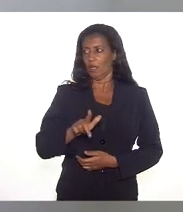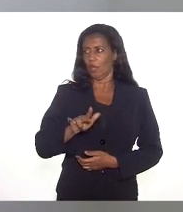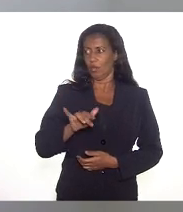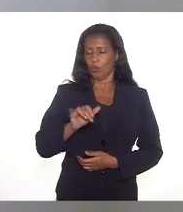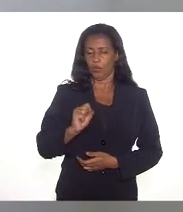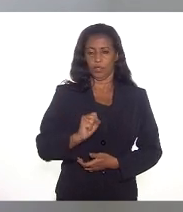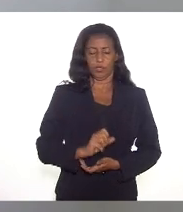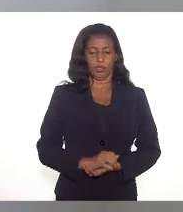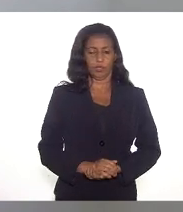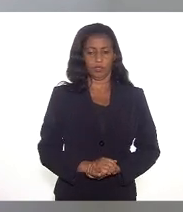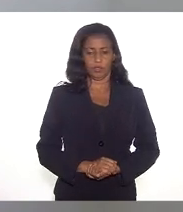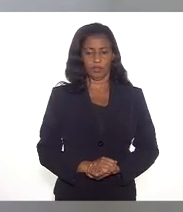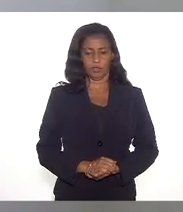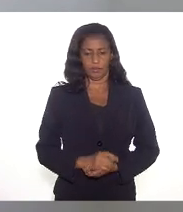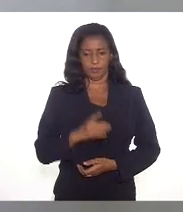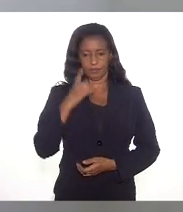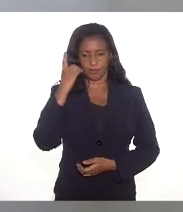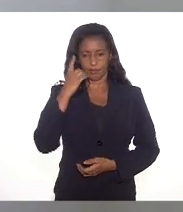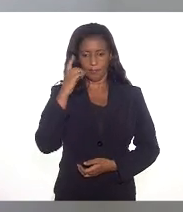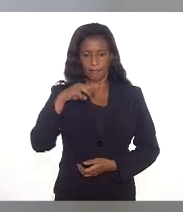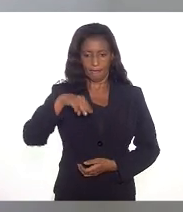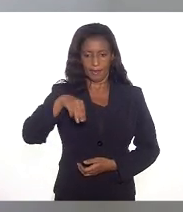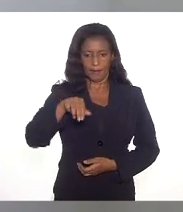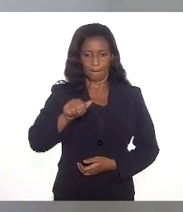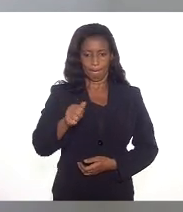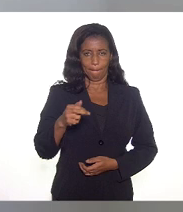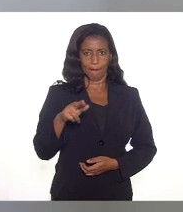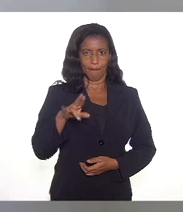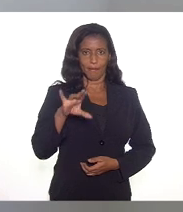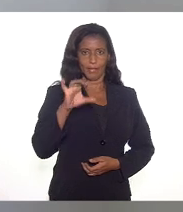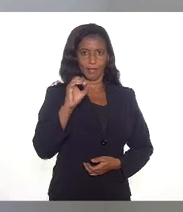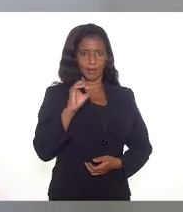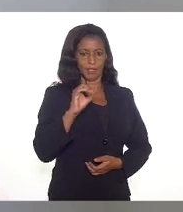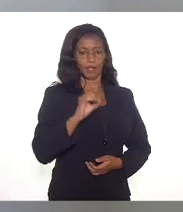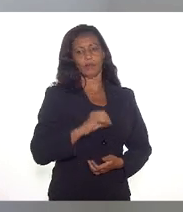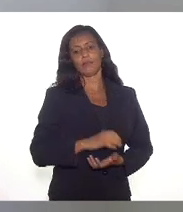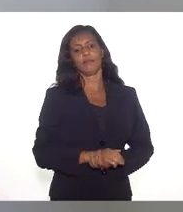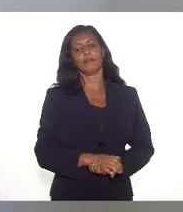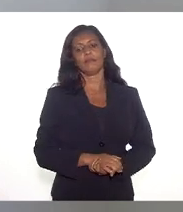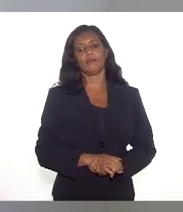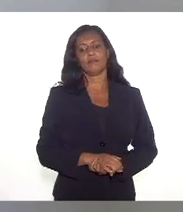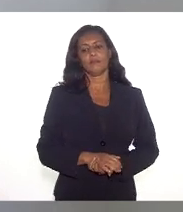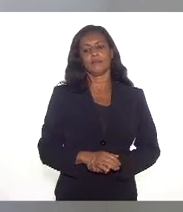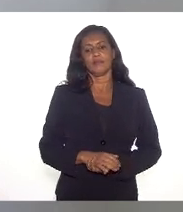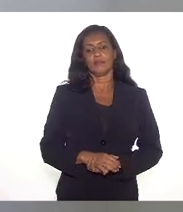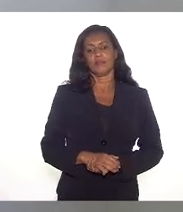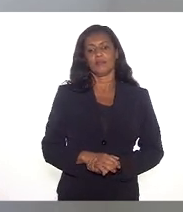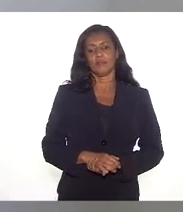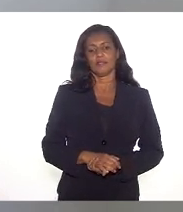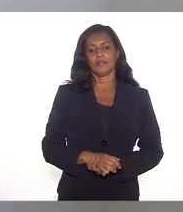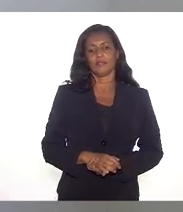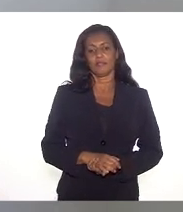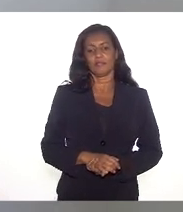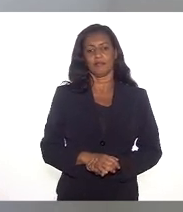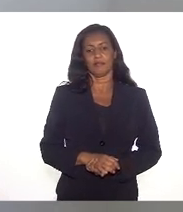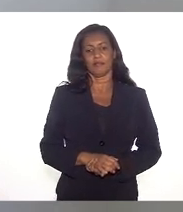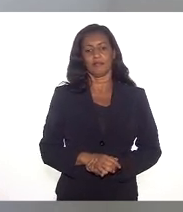Martins. Deputado Marcelo Cabeleireiro. Deputado Marcelo